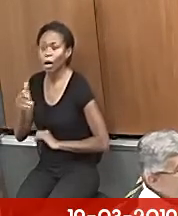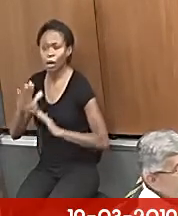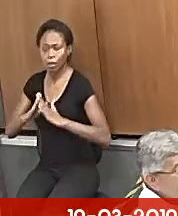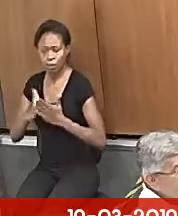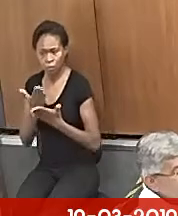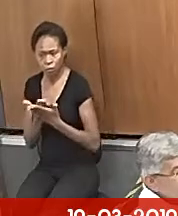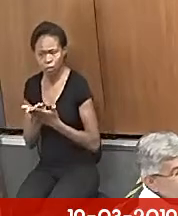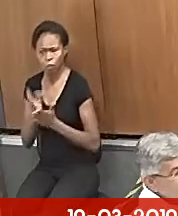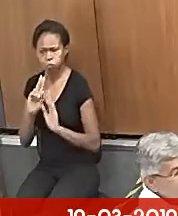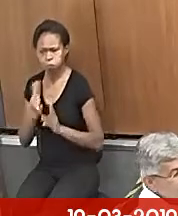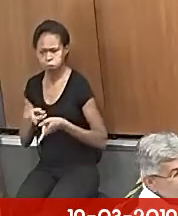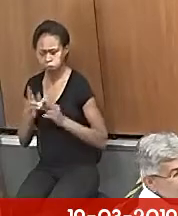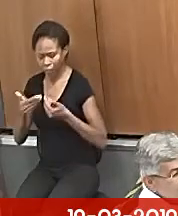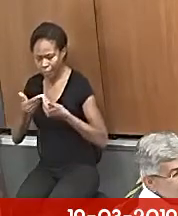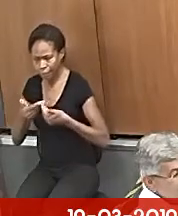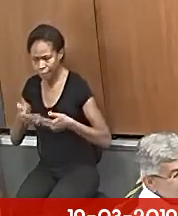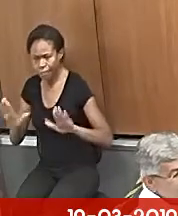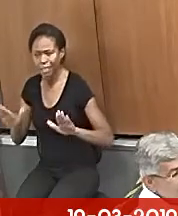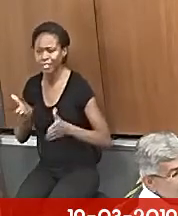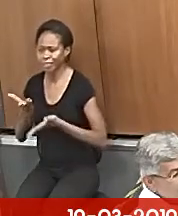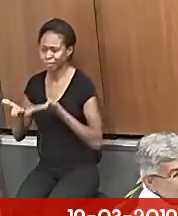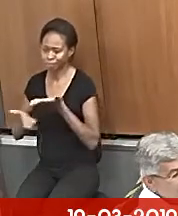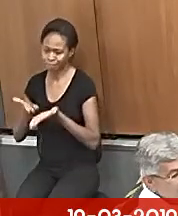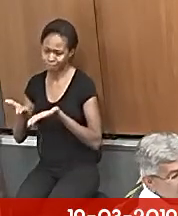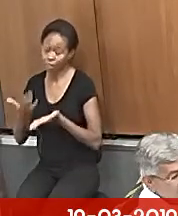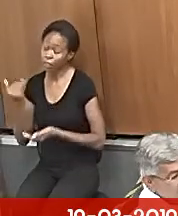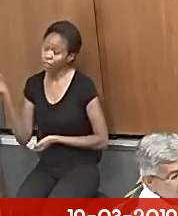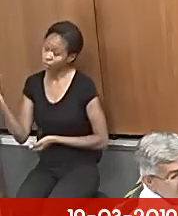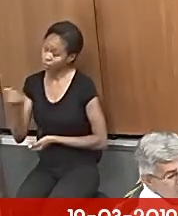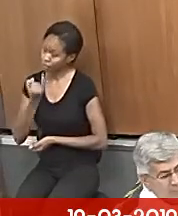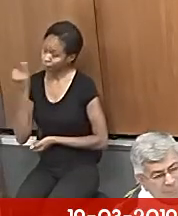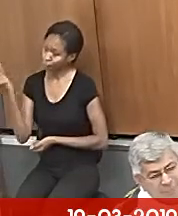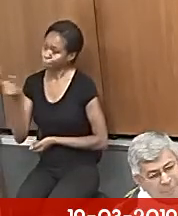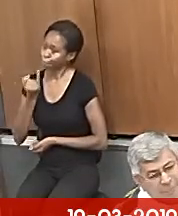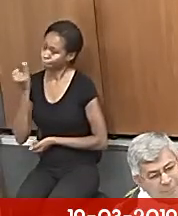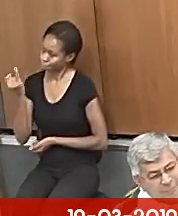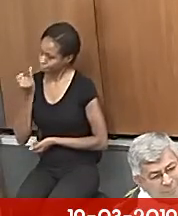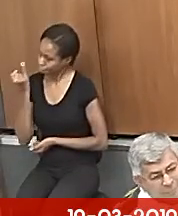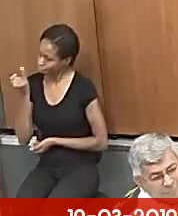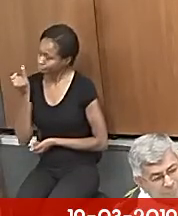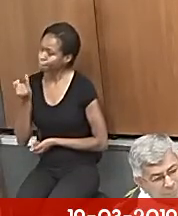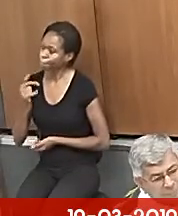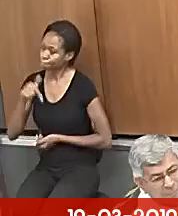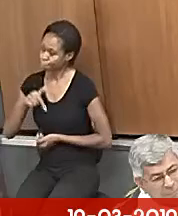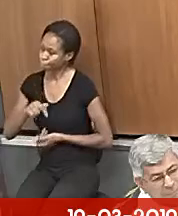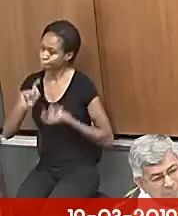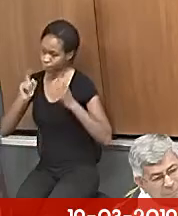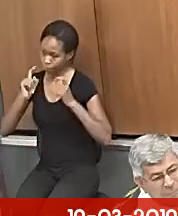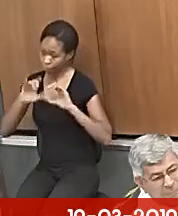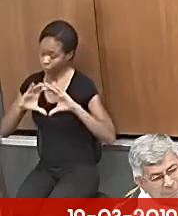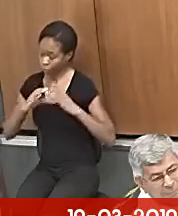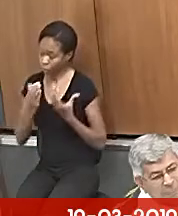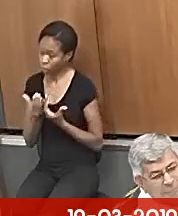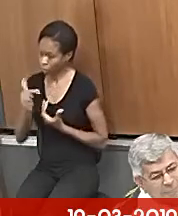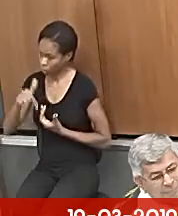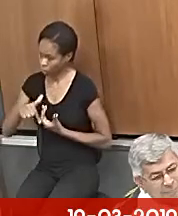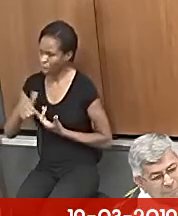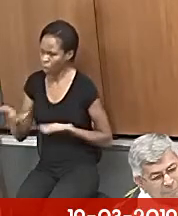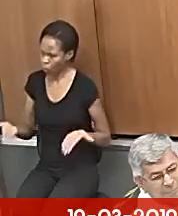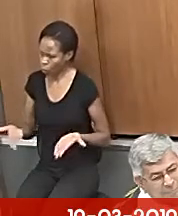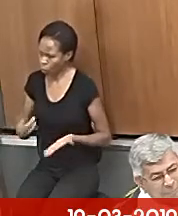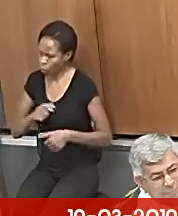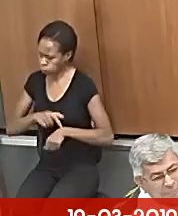né então é de extrema importância a comissão aqui e agora que ela se fortaleceu